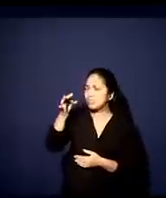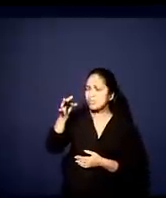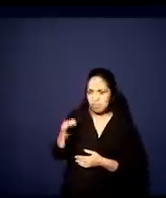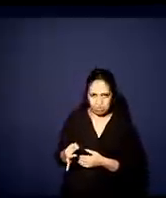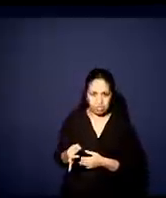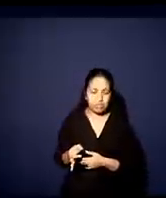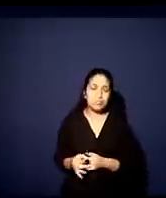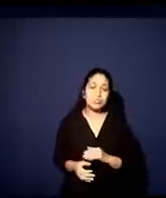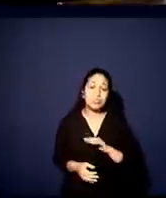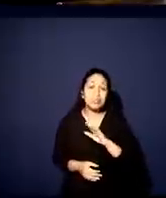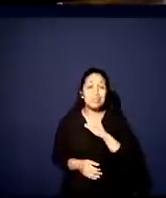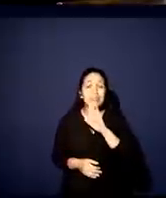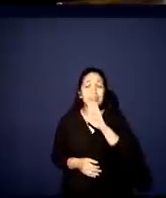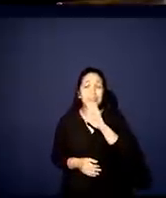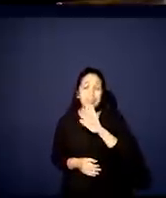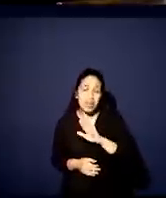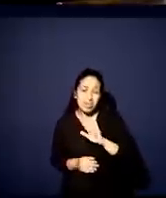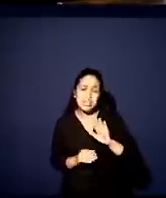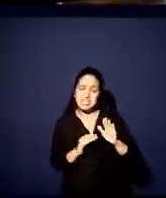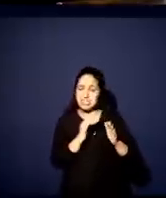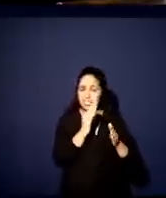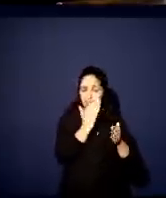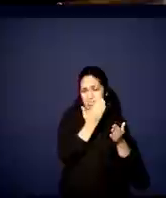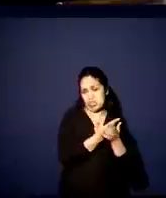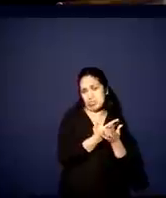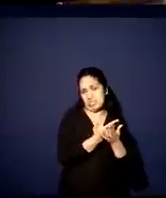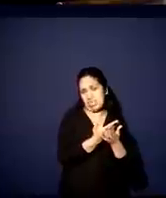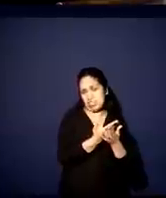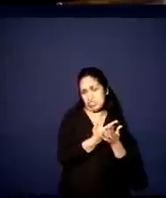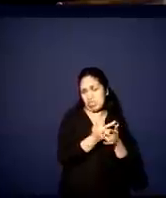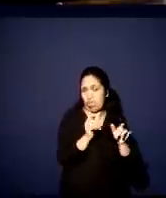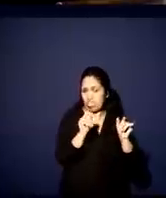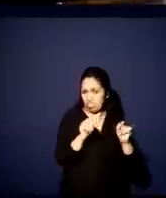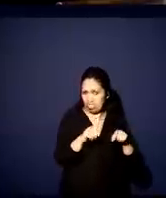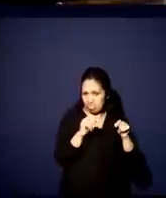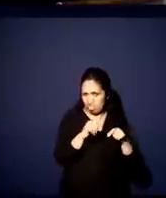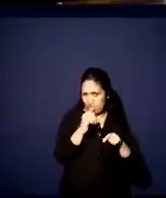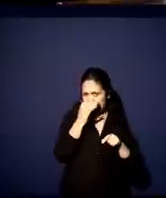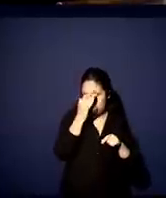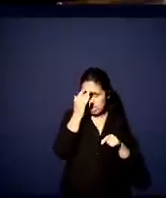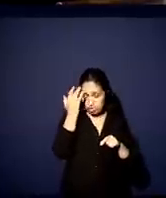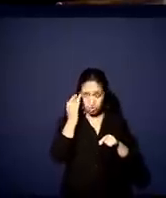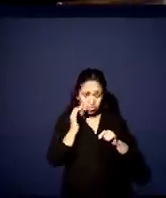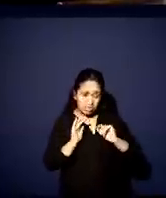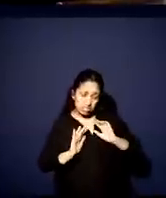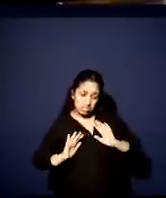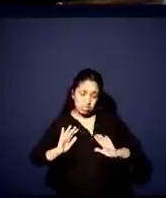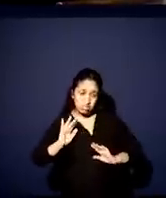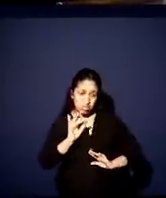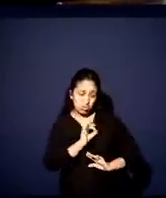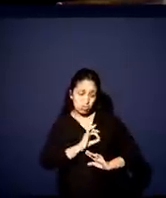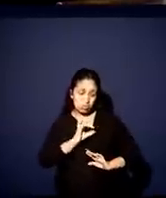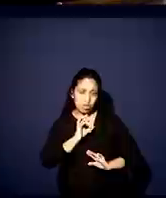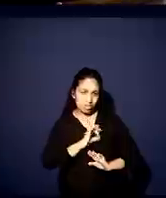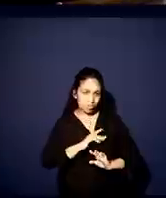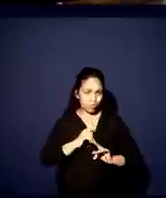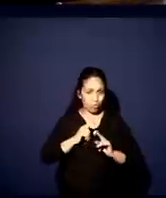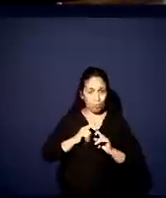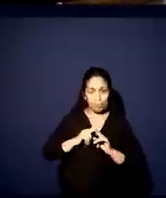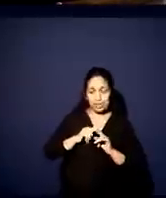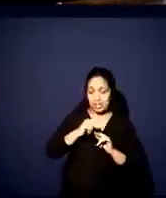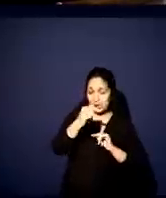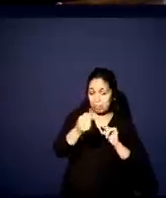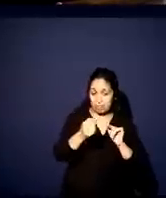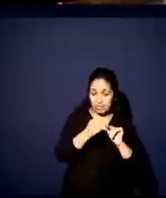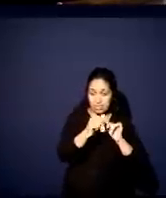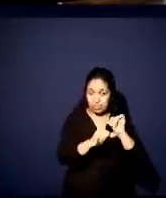outro lado, tem sempre a questão da credibilidade, né? É razoável as pessoas ficarem com uma hesitação, porque a última experiência de mudança de meta está